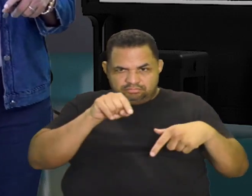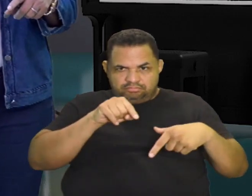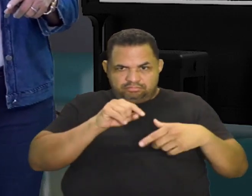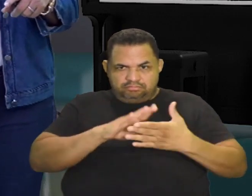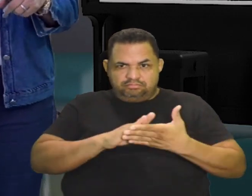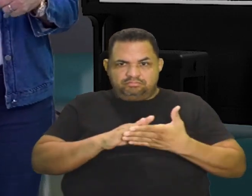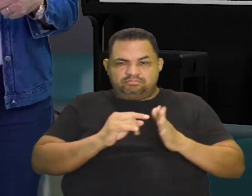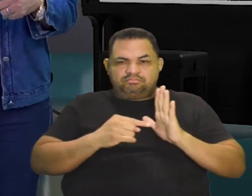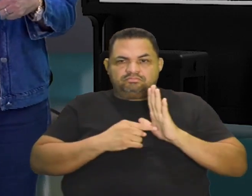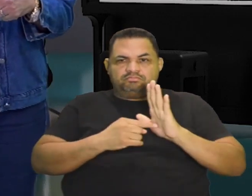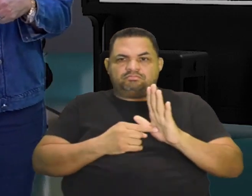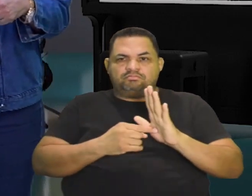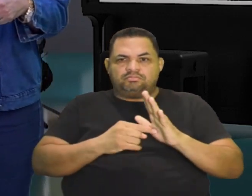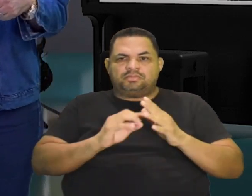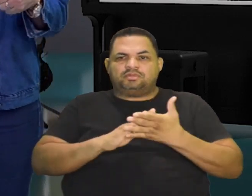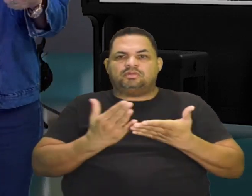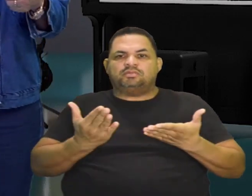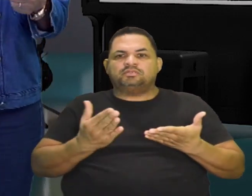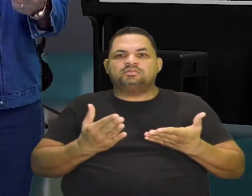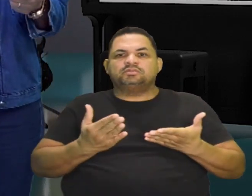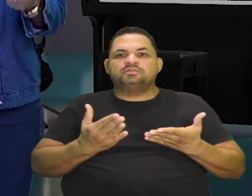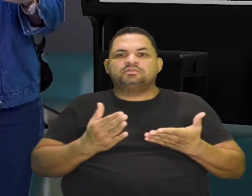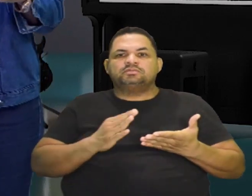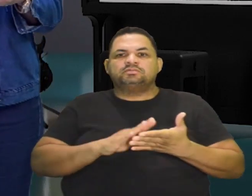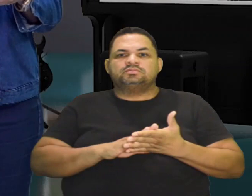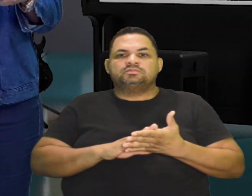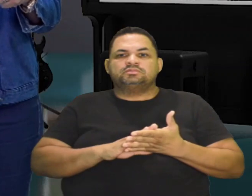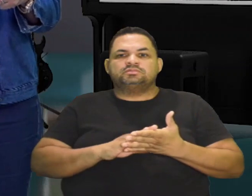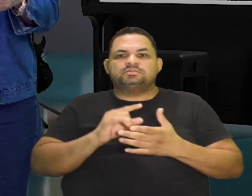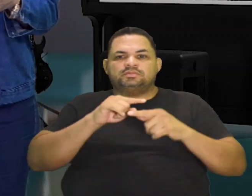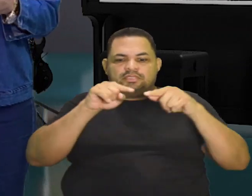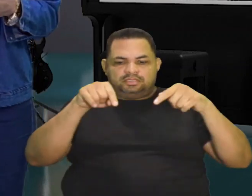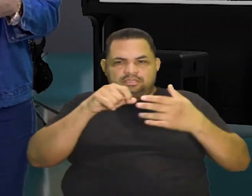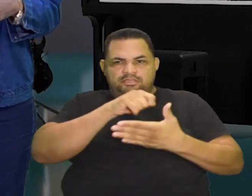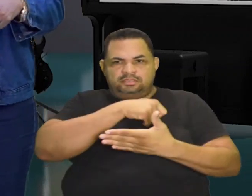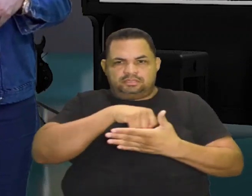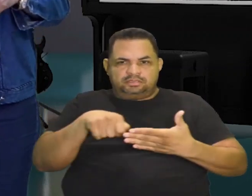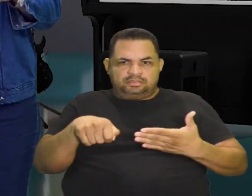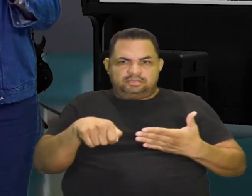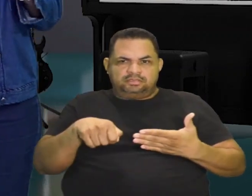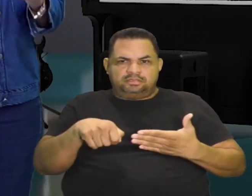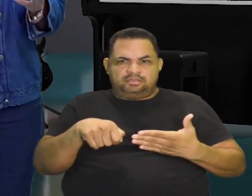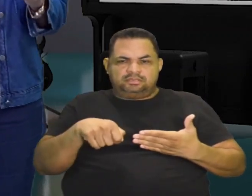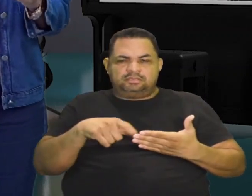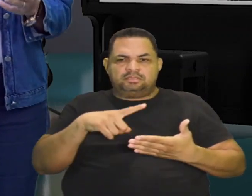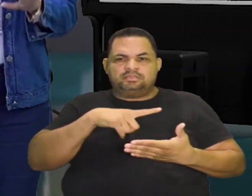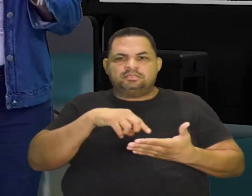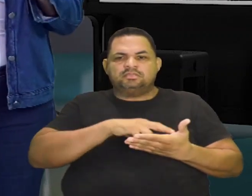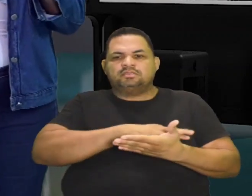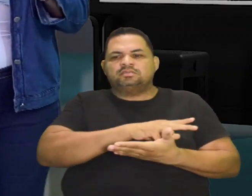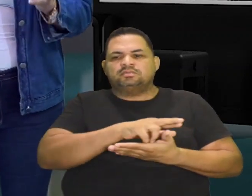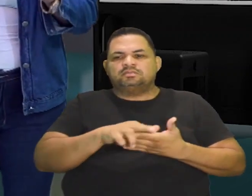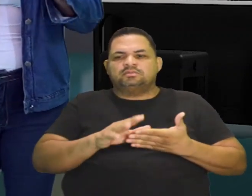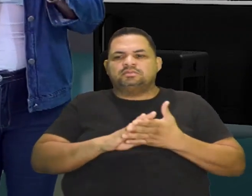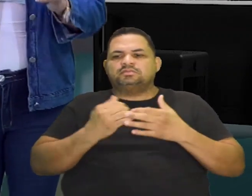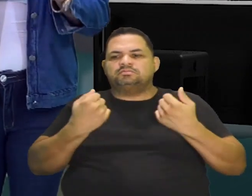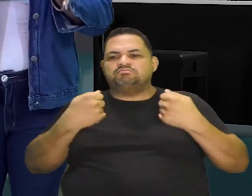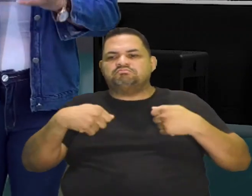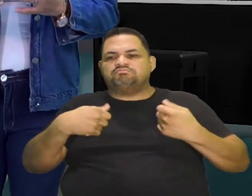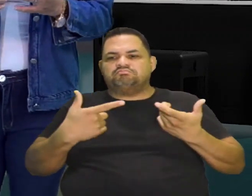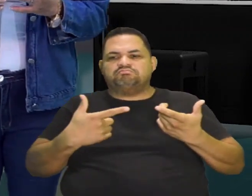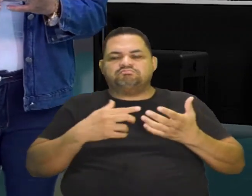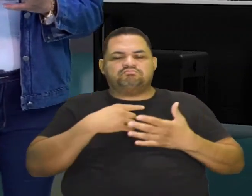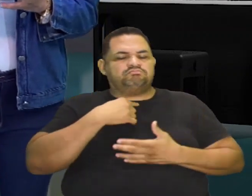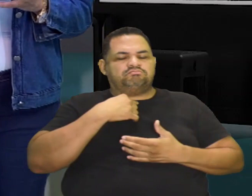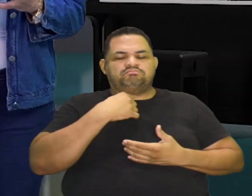levo para o computador em forma escrita, né, digital. Então, nós temos vários recursos, não tem como